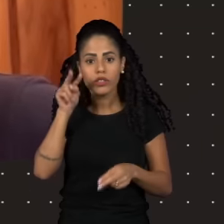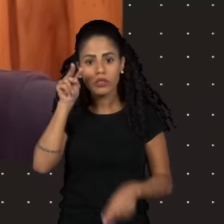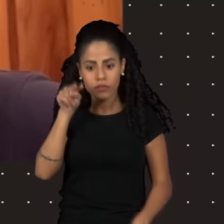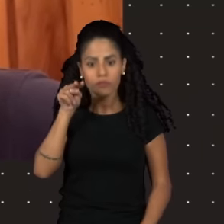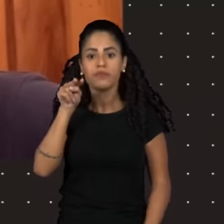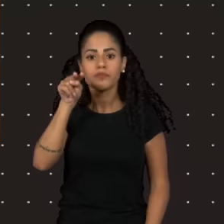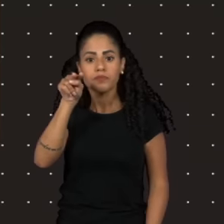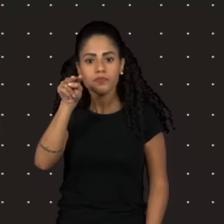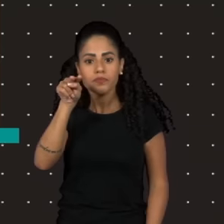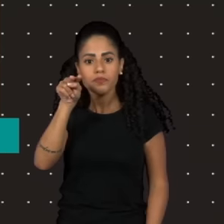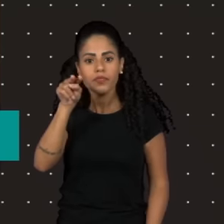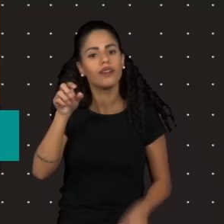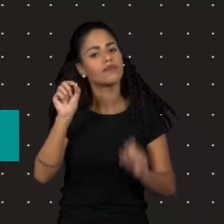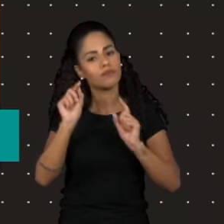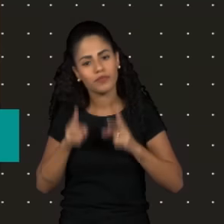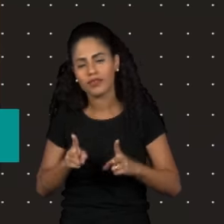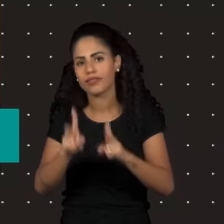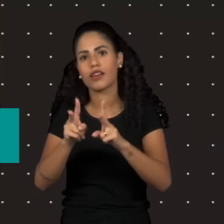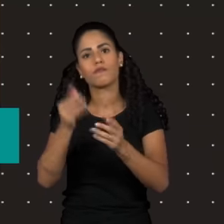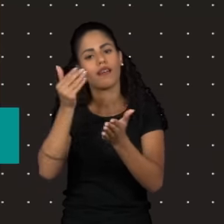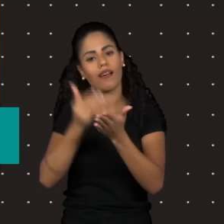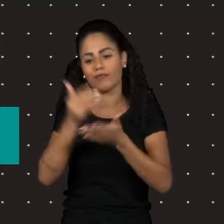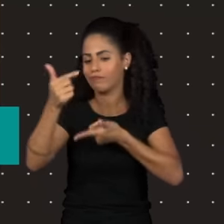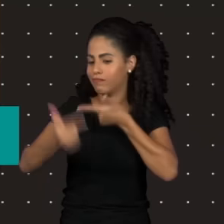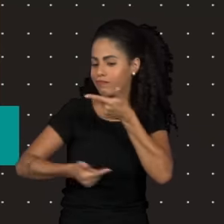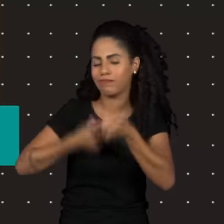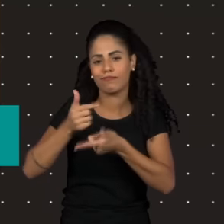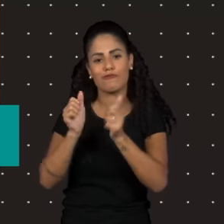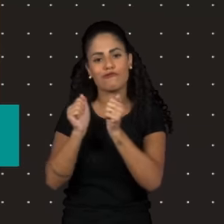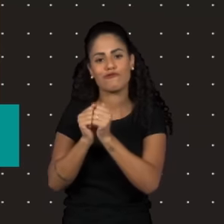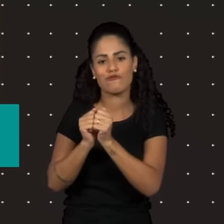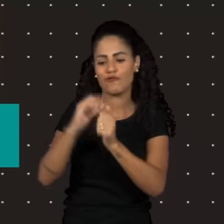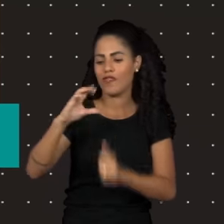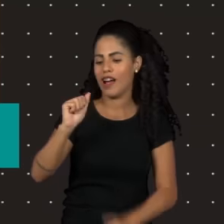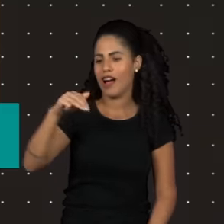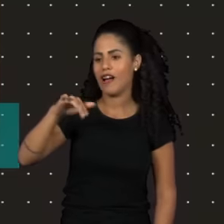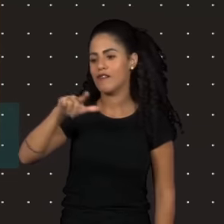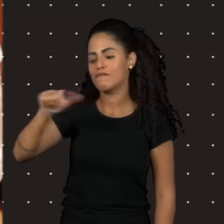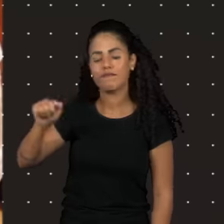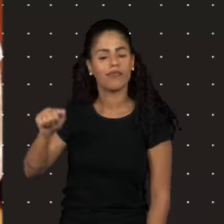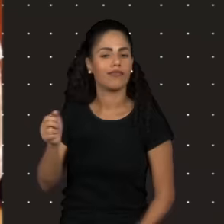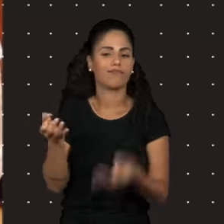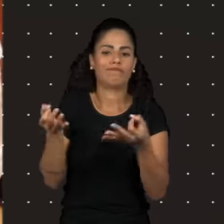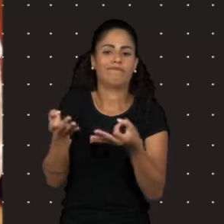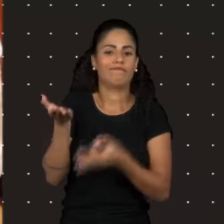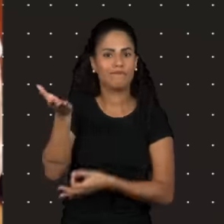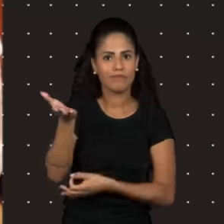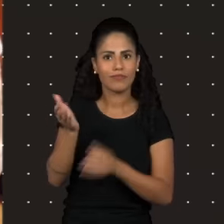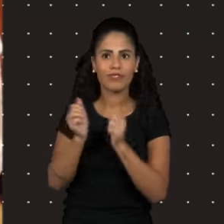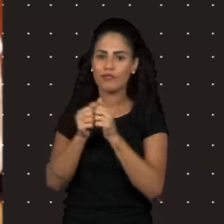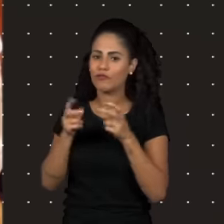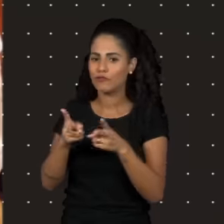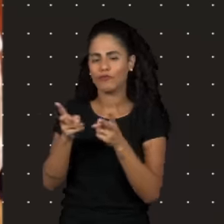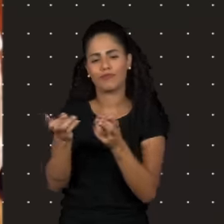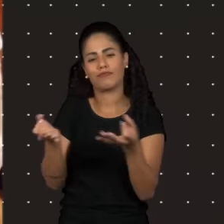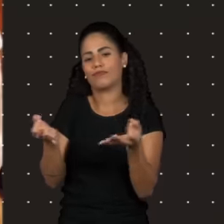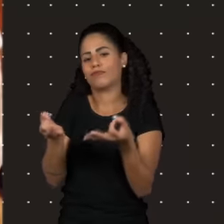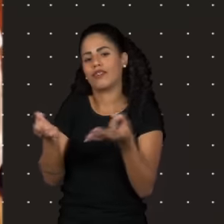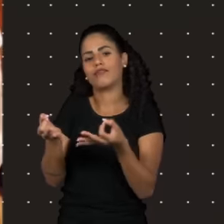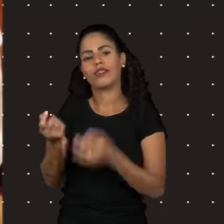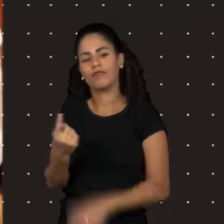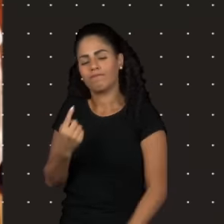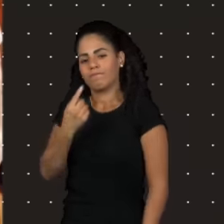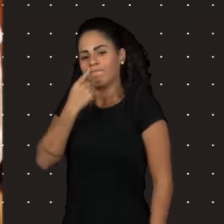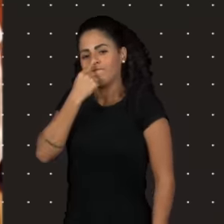assunto, desde esse trabalho com Camila, é o tipo de parceira, tem jeito, né, a gente tem uma intimidade,